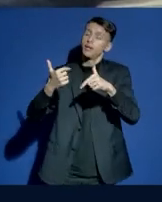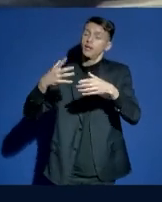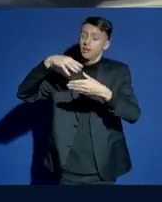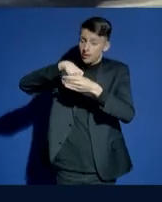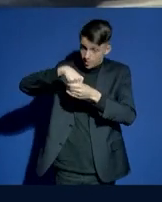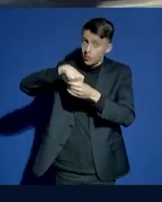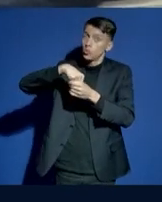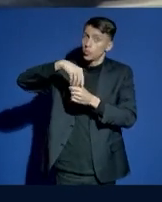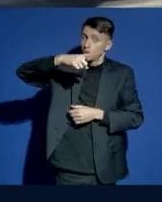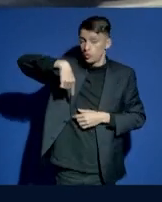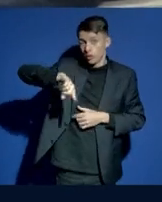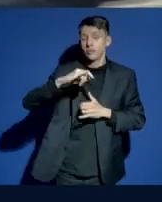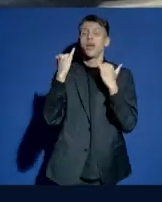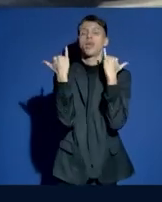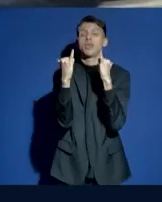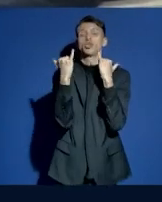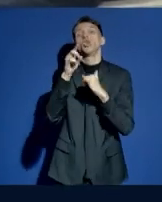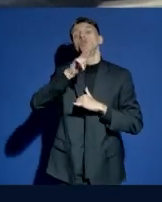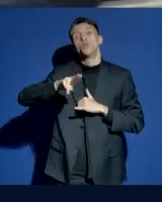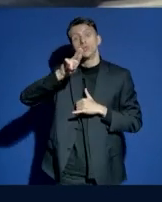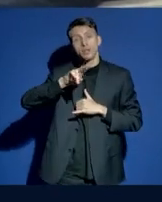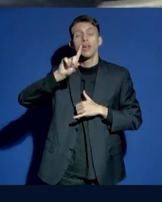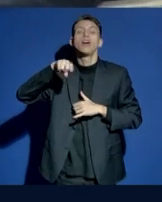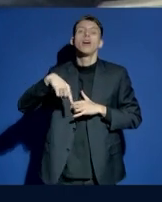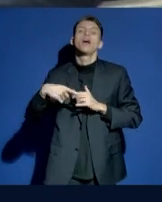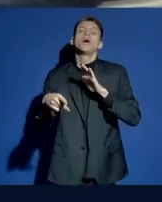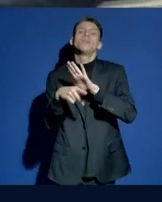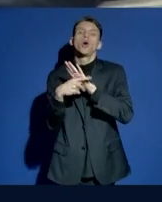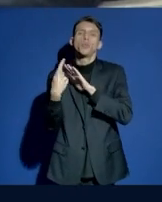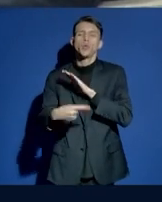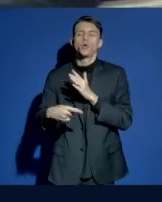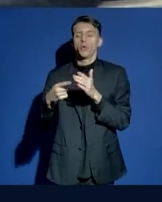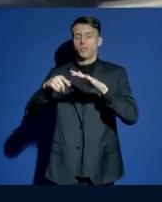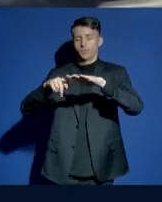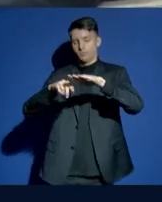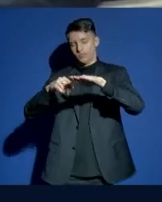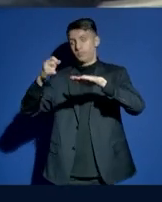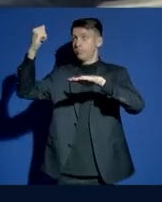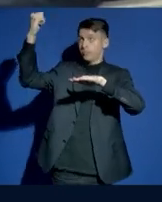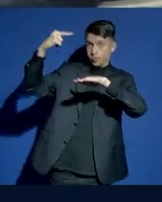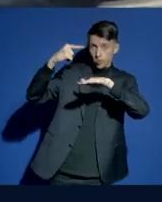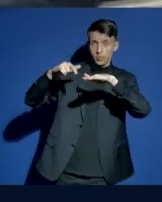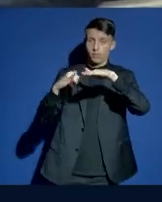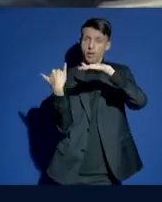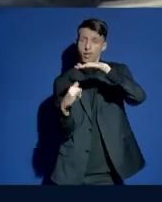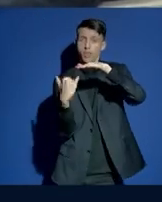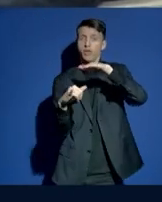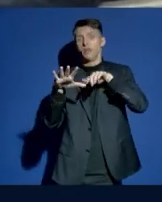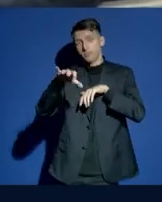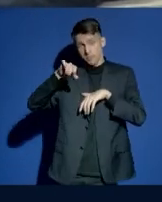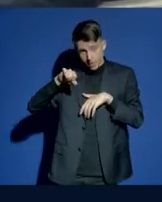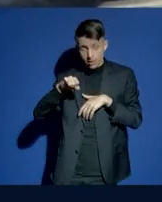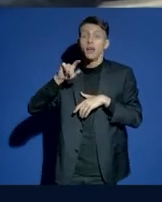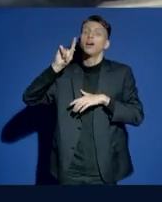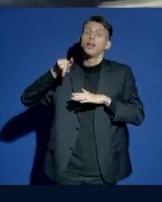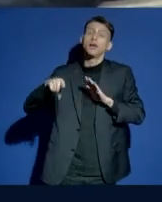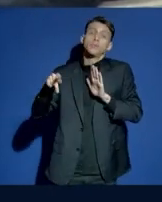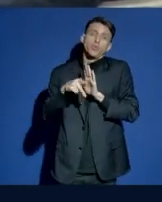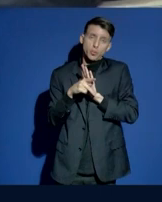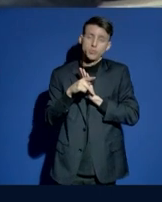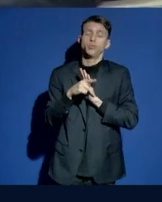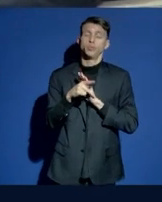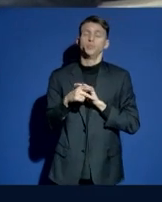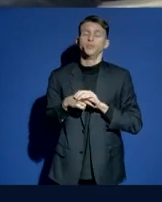energia que nós utilizamos na fábrica Vem de um parque solar nosso com uma estação de recarga veicular da